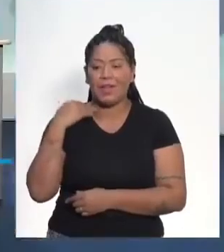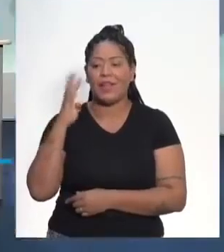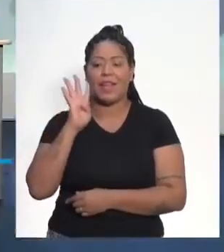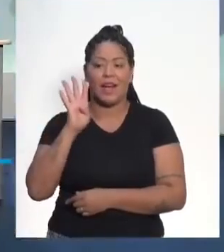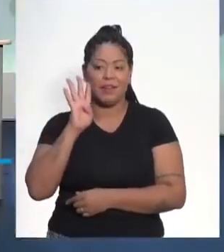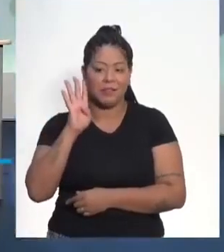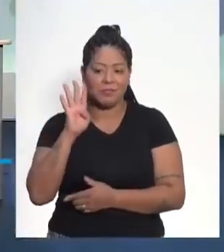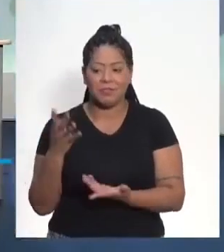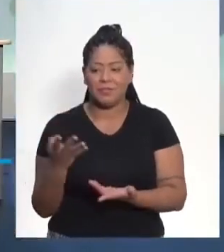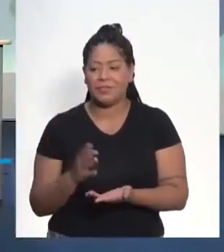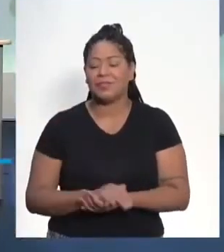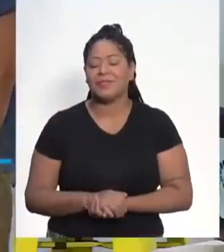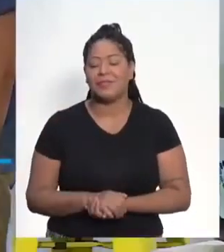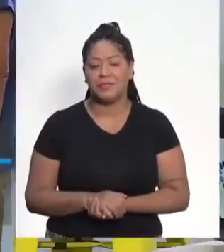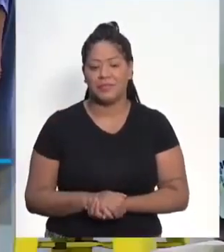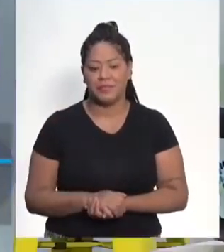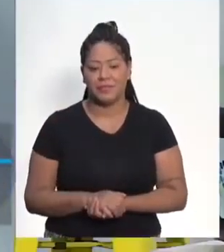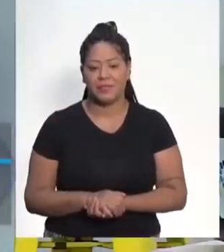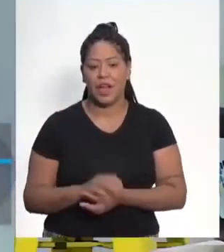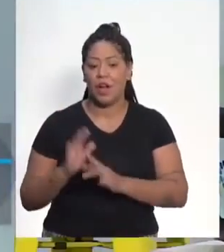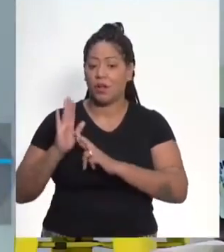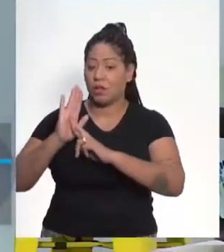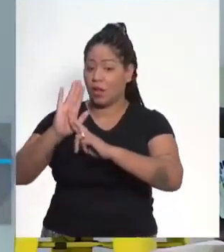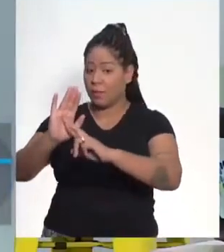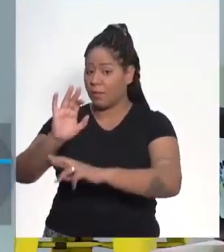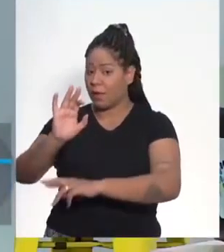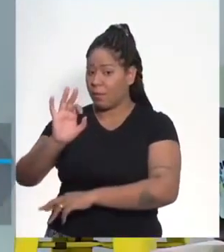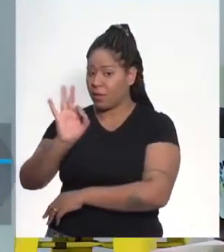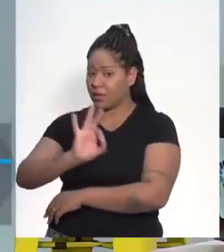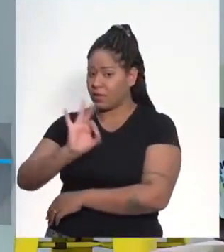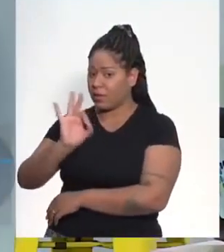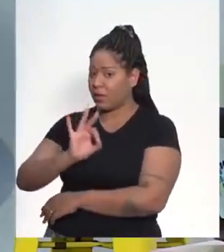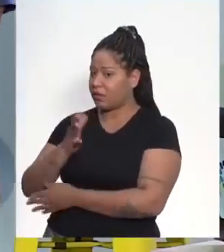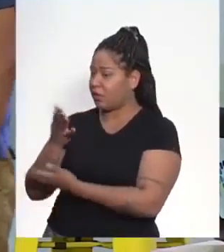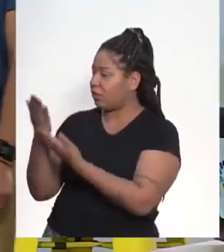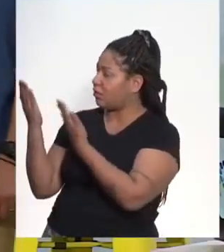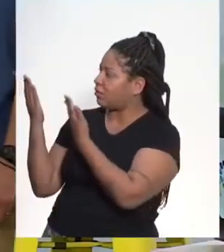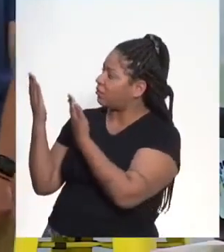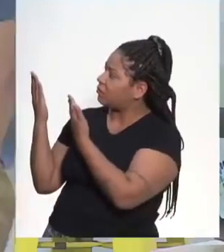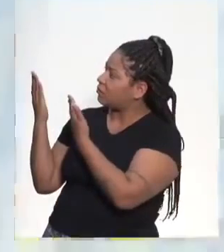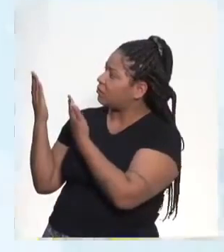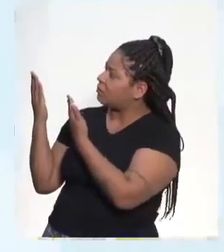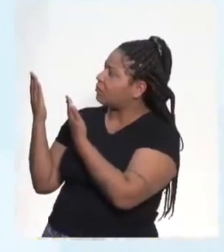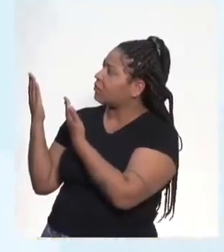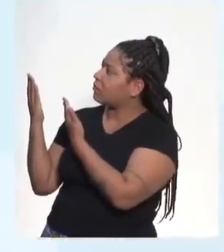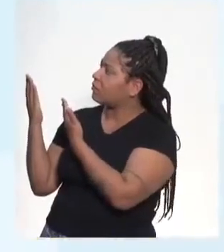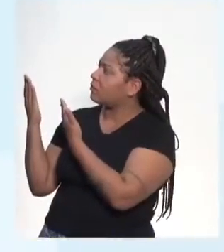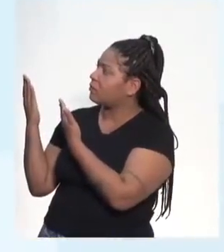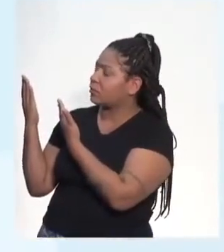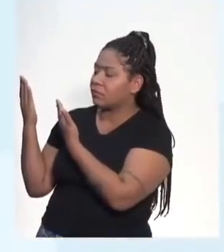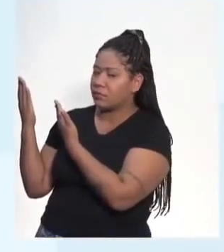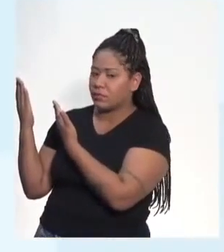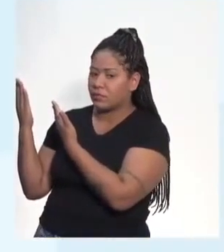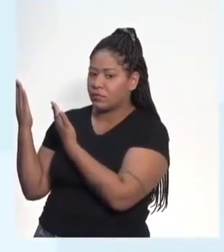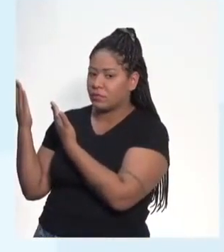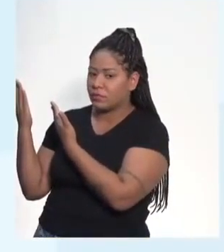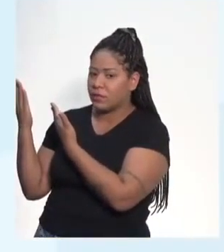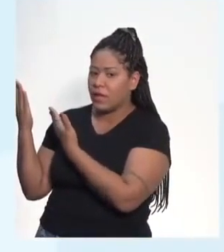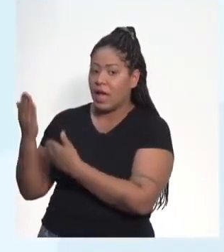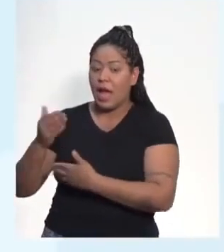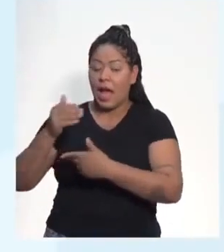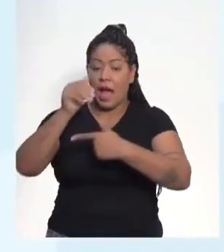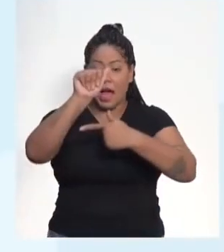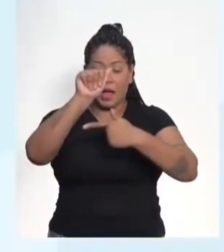Como que a gente pode representar uma porcentagem? Primeiro, a representação fracionária, sem muitos problemas. Né? Então, a gente tem alguma coisa A dividido